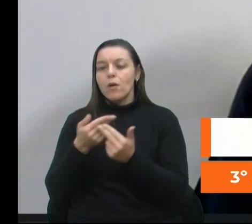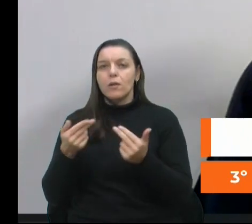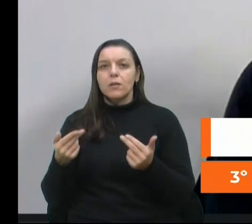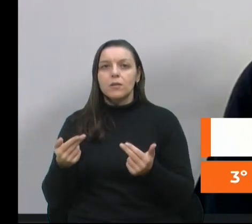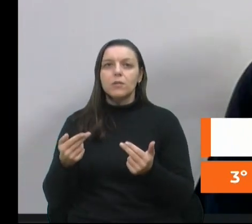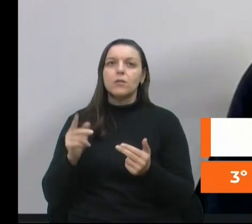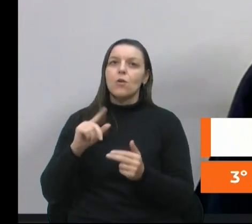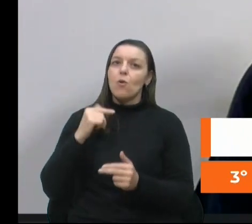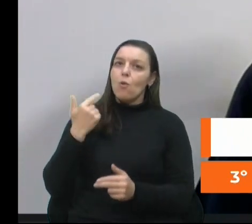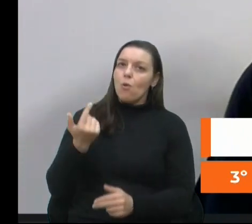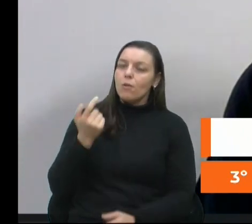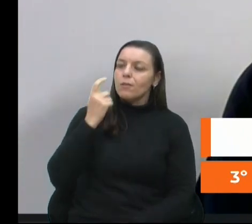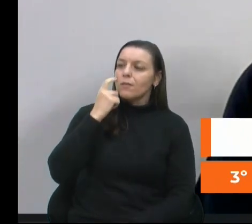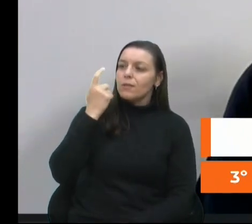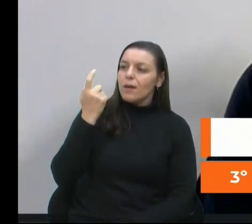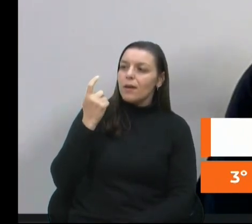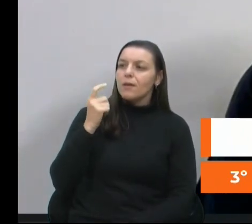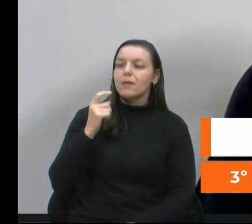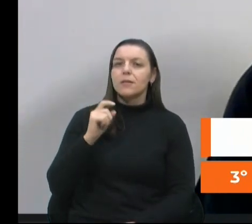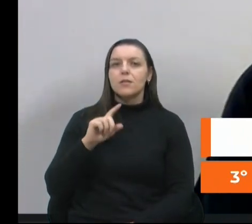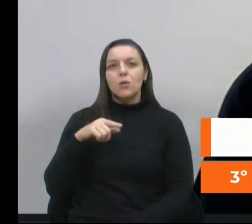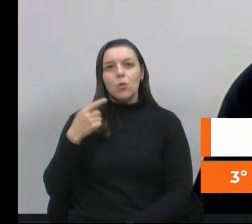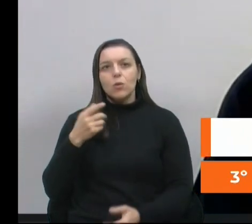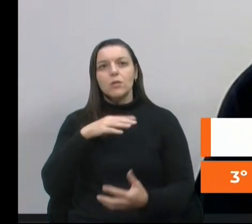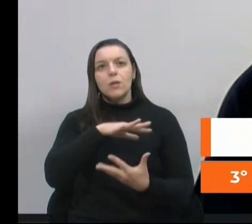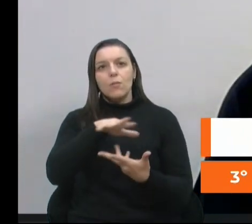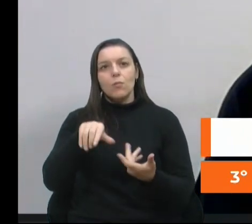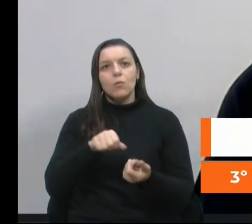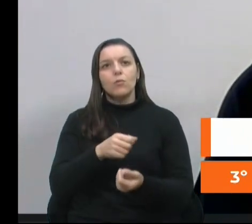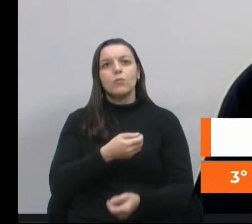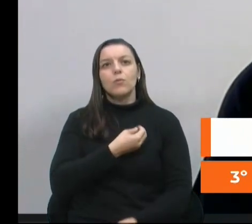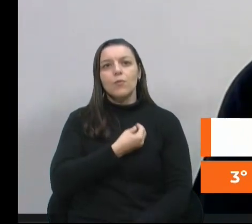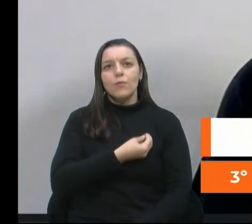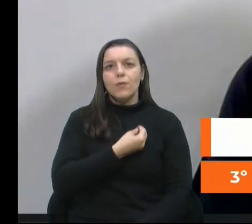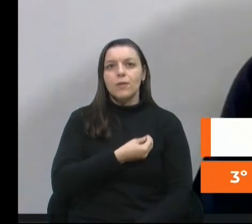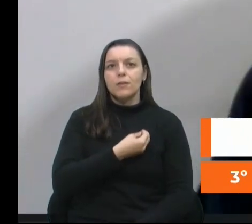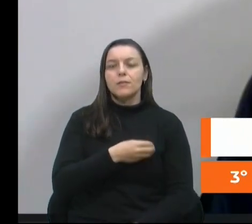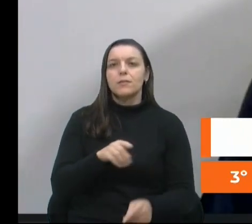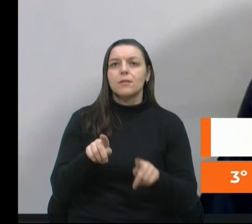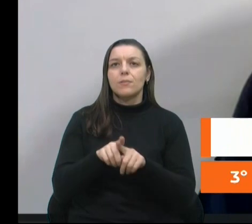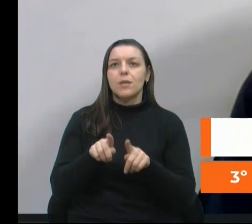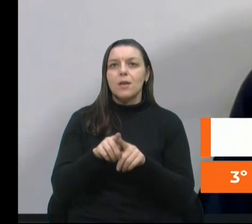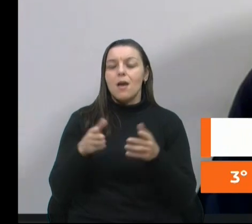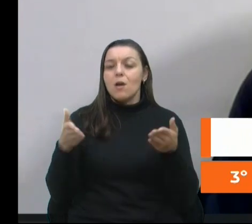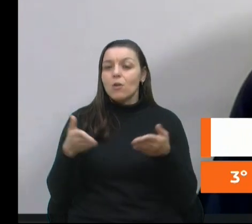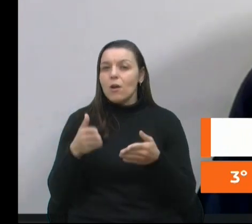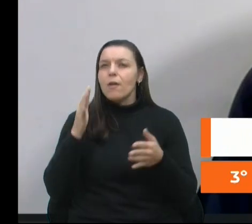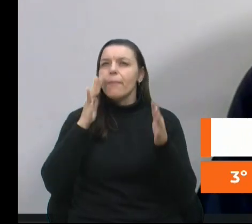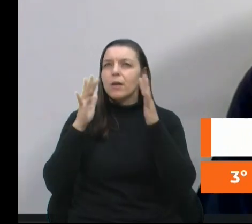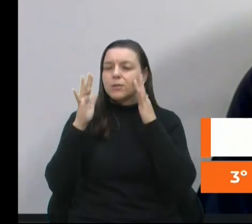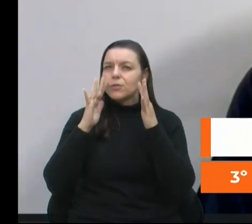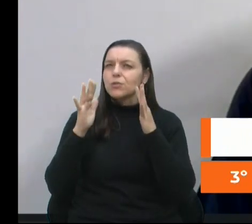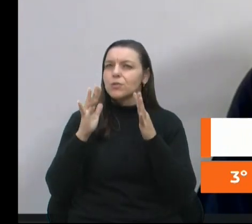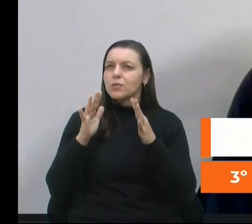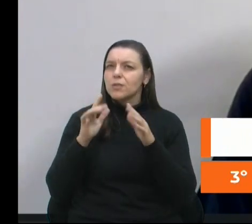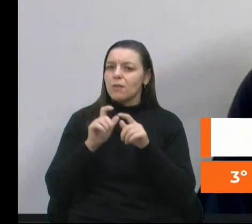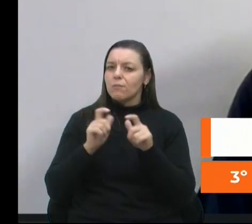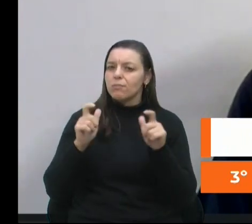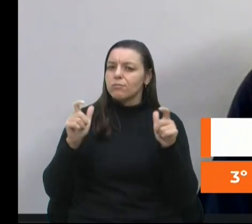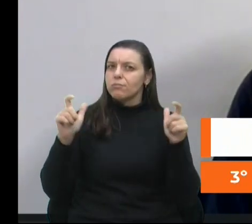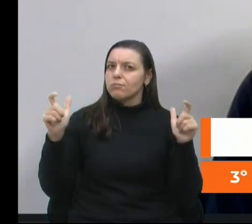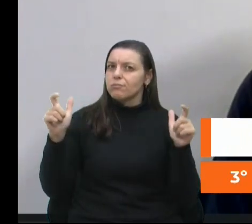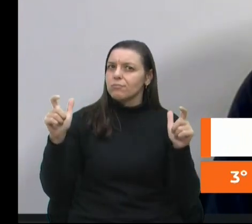com outras ideias, com outros mundos, com outras vivências. Agora imagina isso tudo